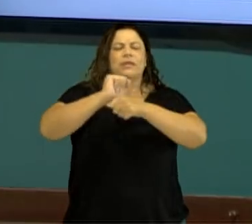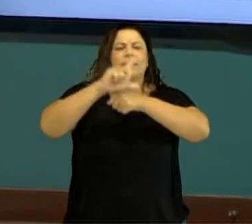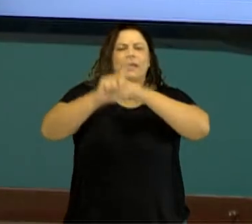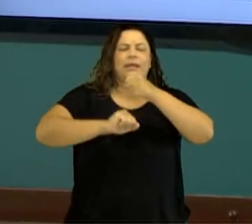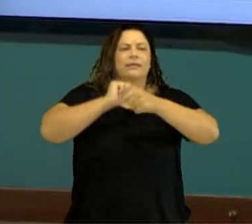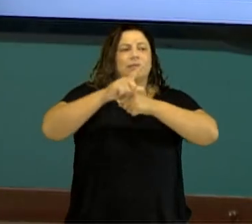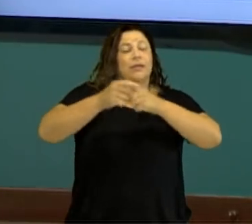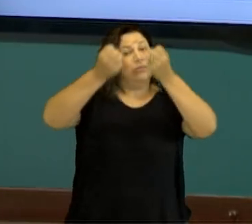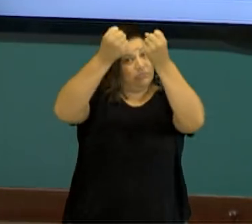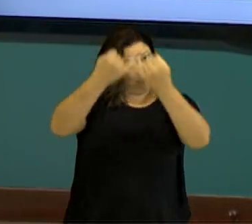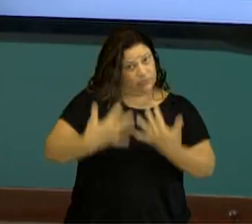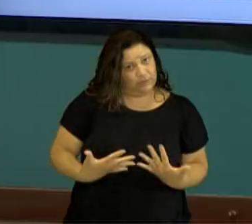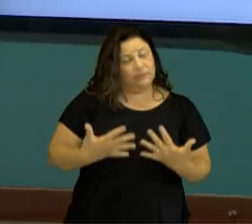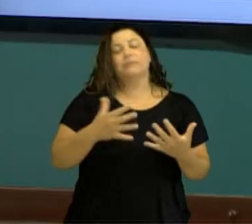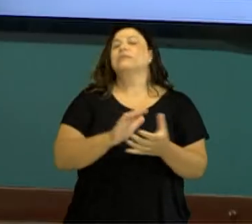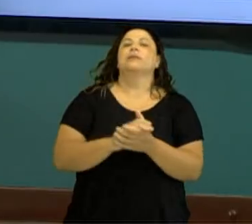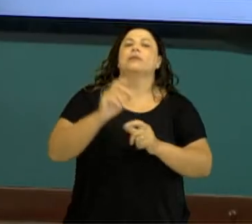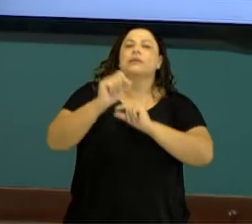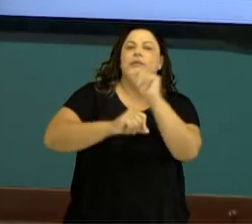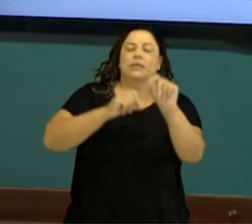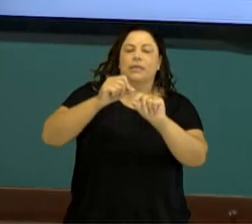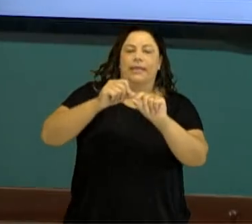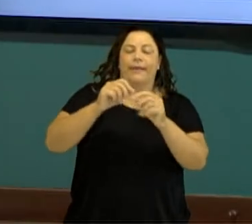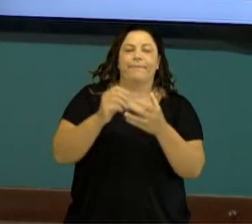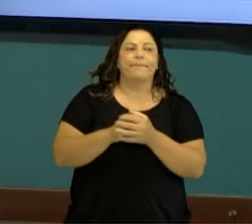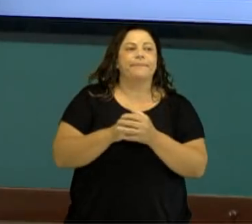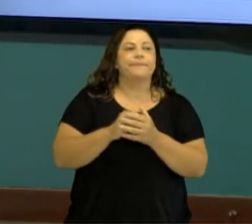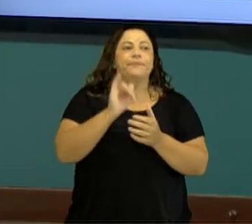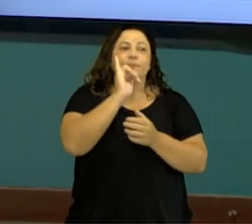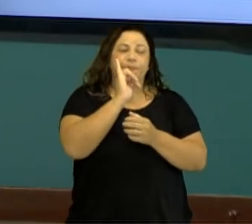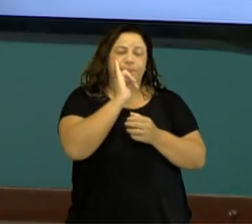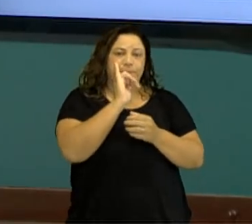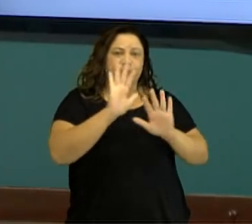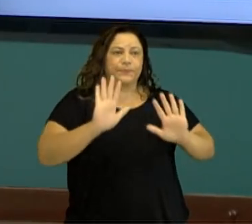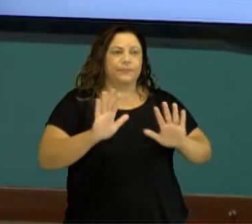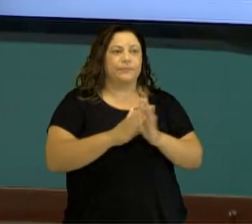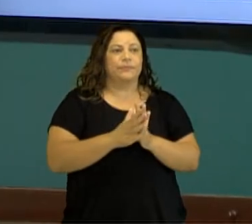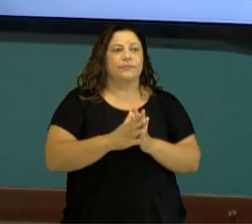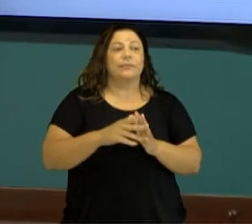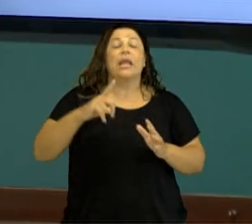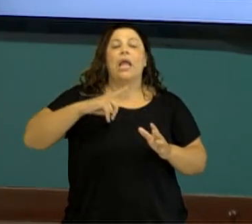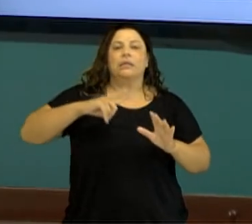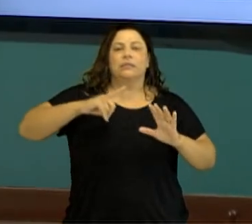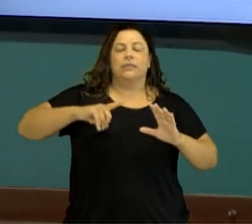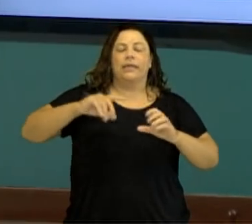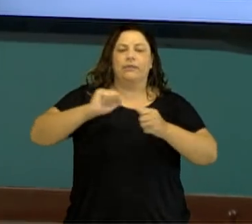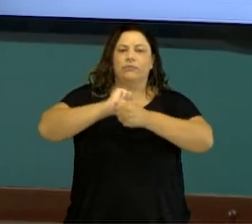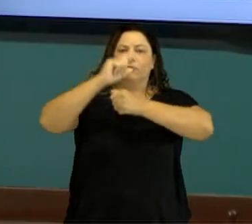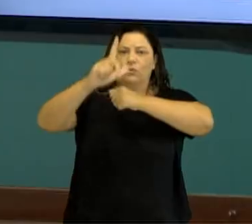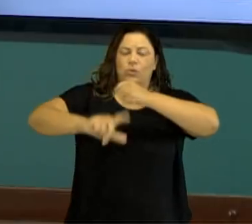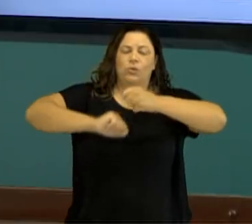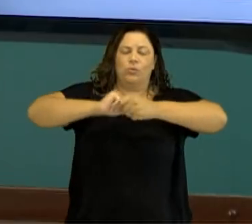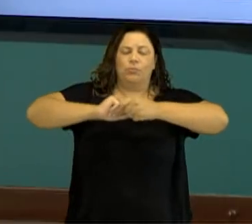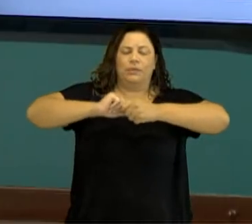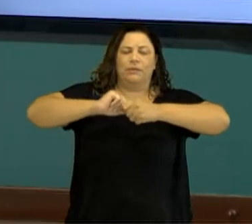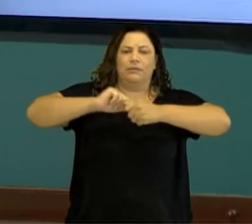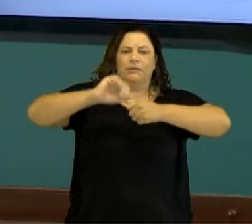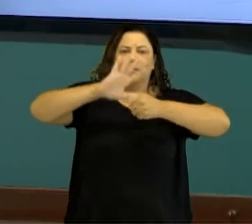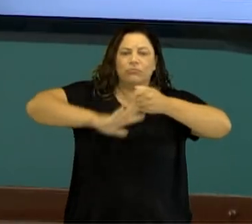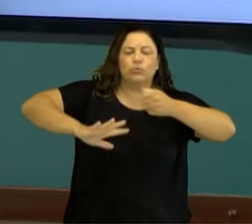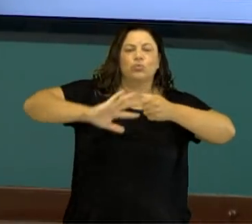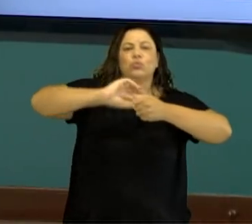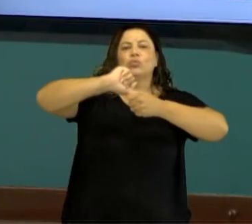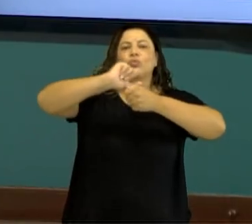da gente entender o que é um íon, um átomo neutro. Olha só, aqui eu tenho um átomo representado do elemento